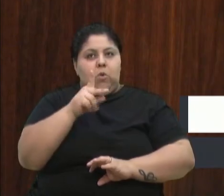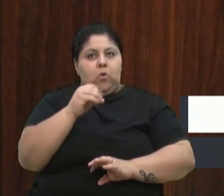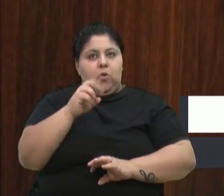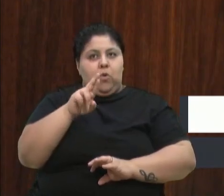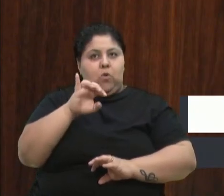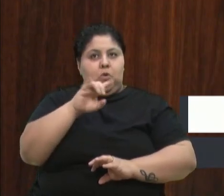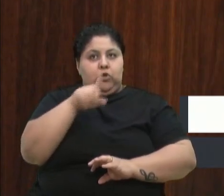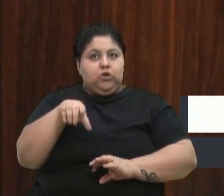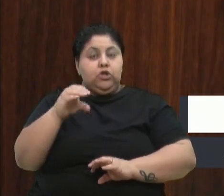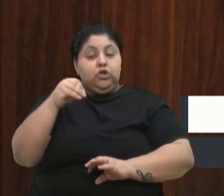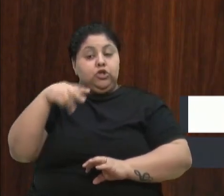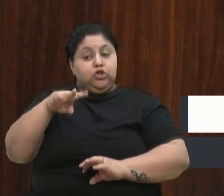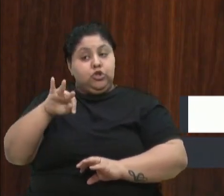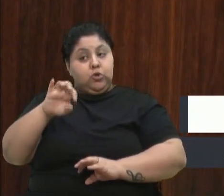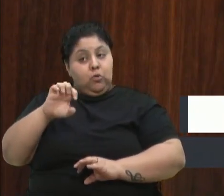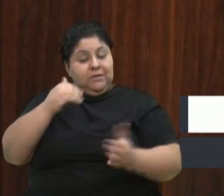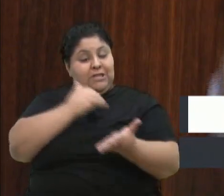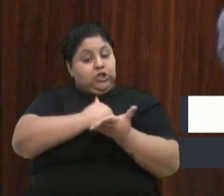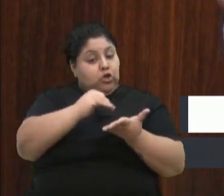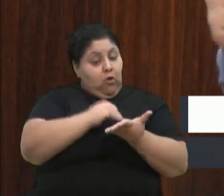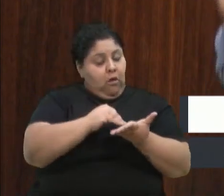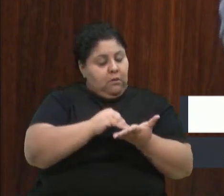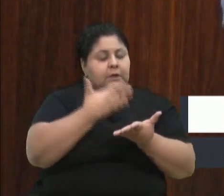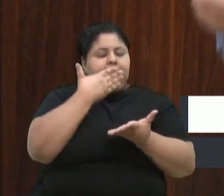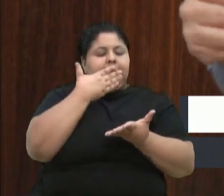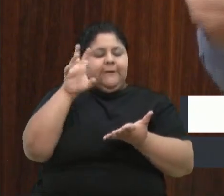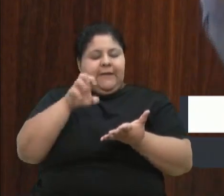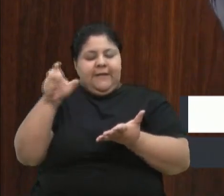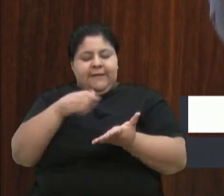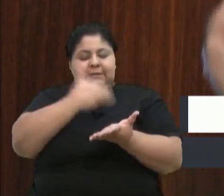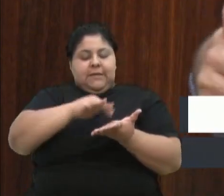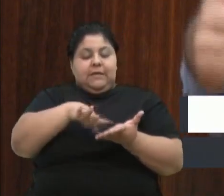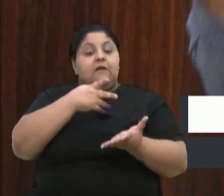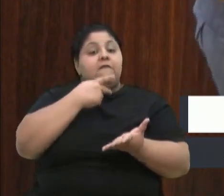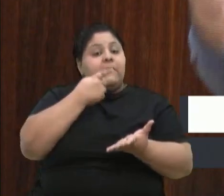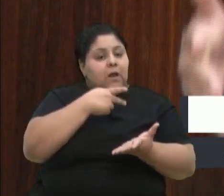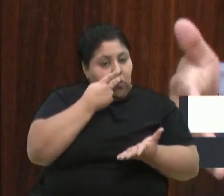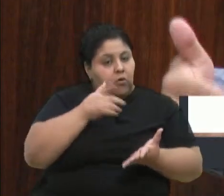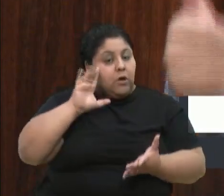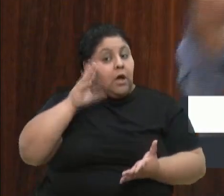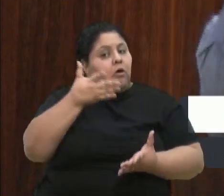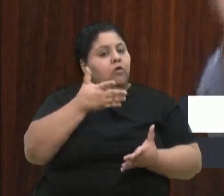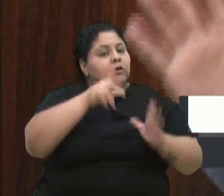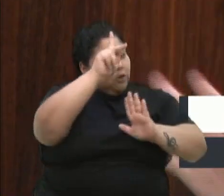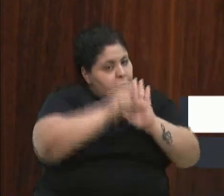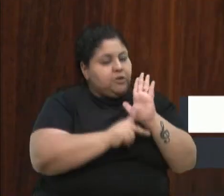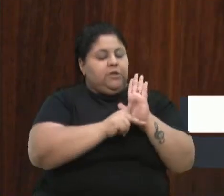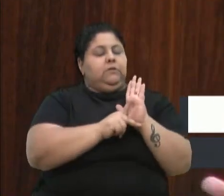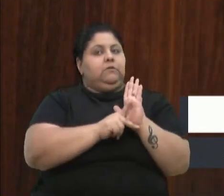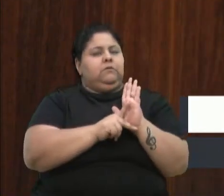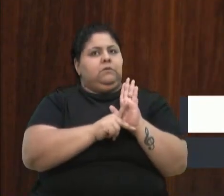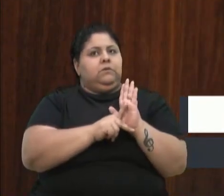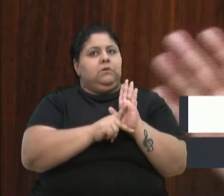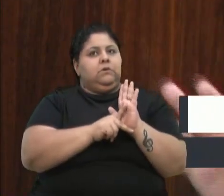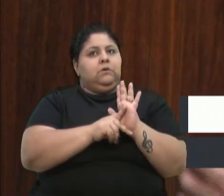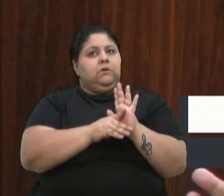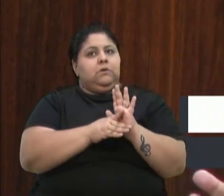dentro de uma ata, pelo que eu sei. Só que me preocupa porque já estamos chegando em dezembro. Claro, é